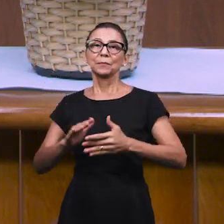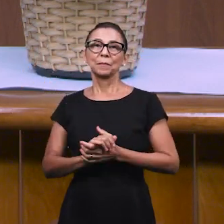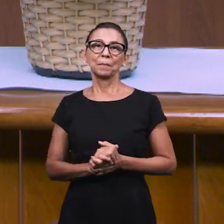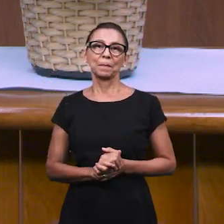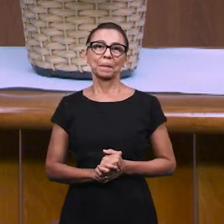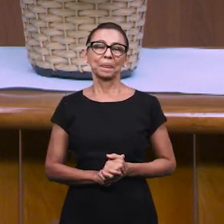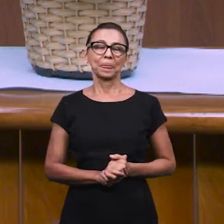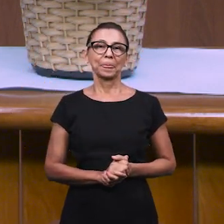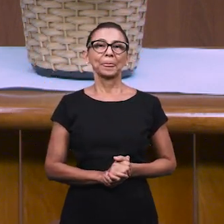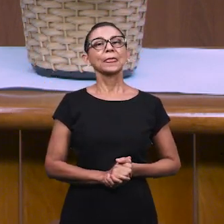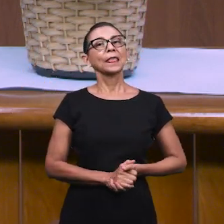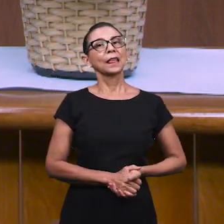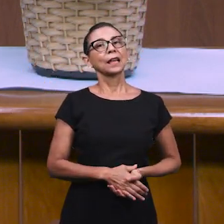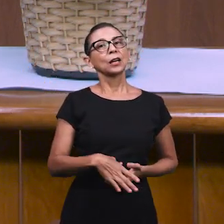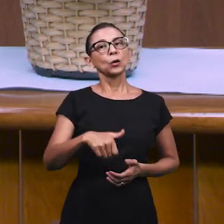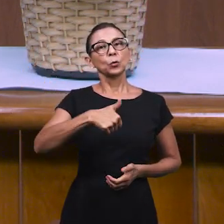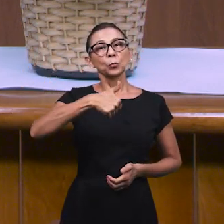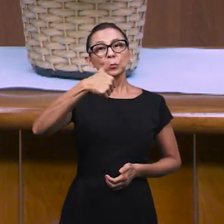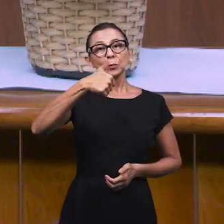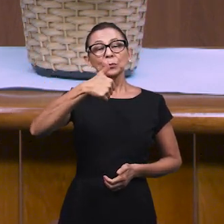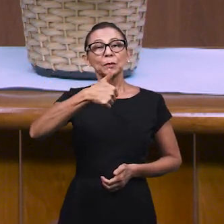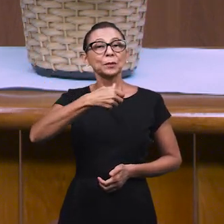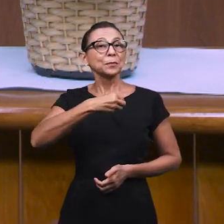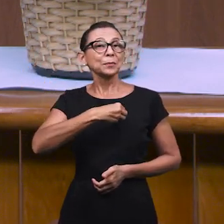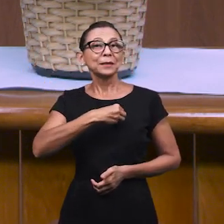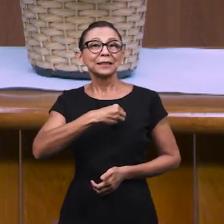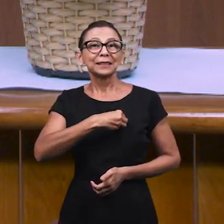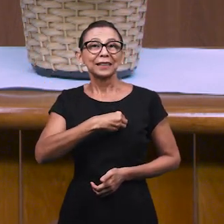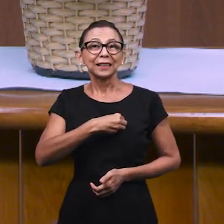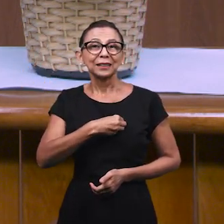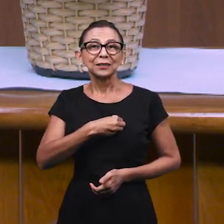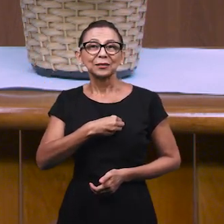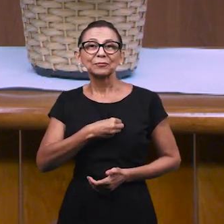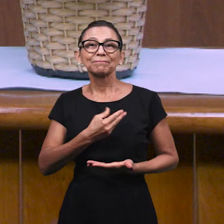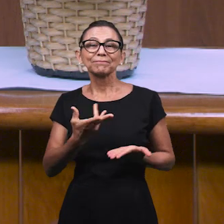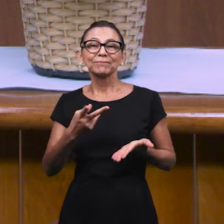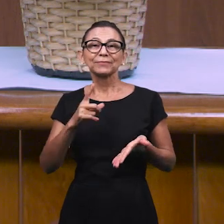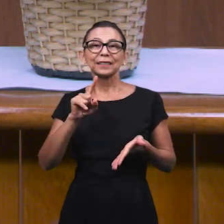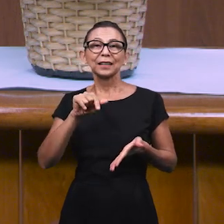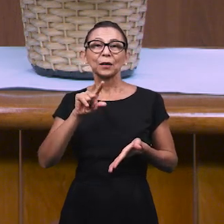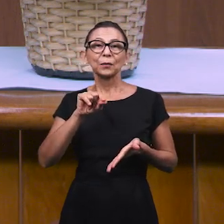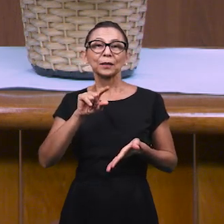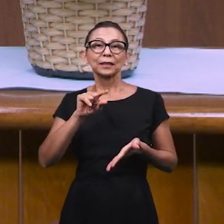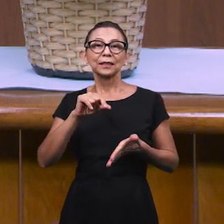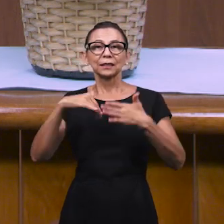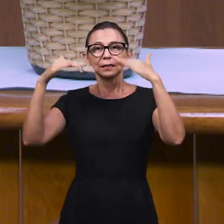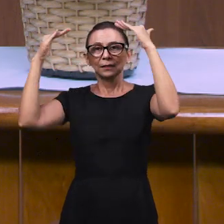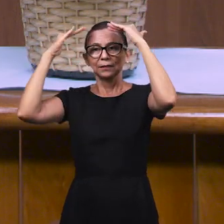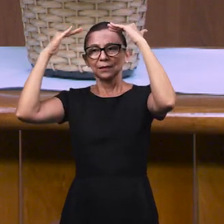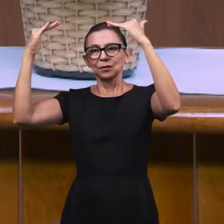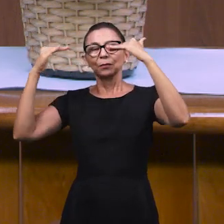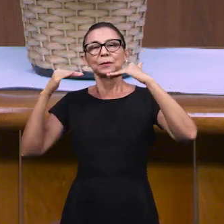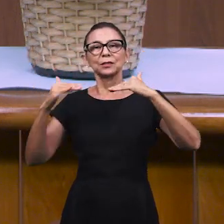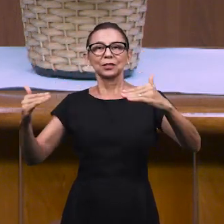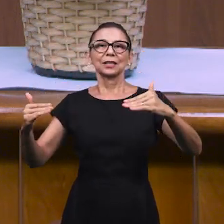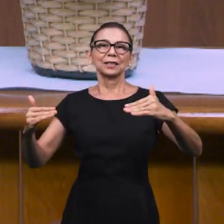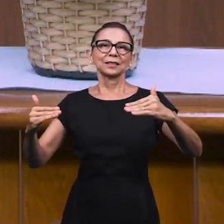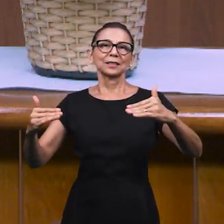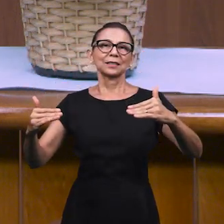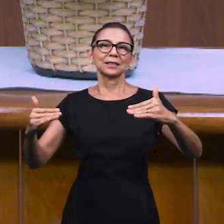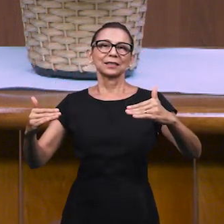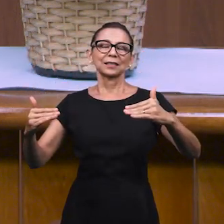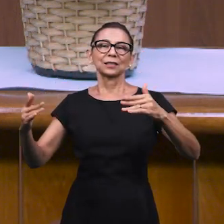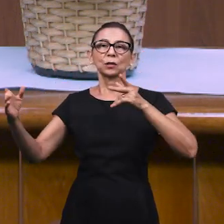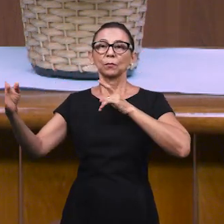original, o primeiro pecado, o pecado que deu origem a tudo isso, chama-se o quê? Desobediência. A desobediência fez